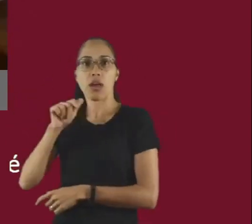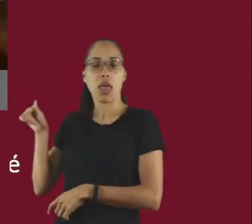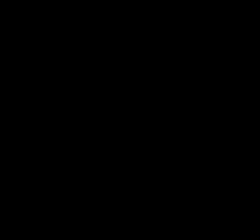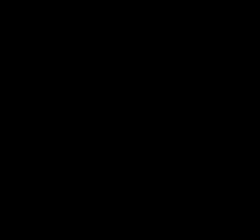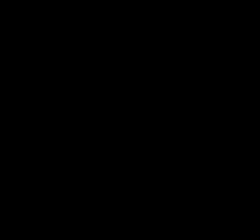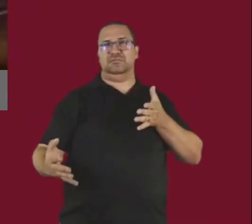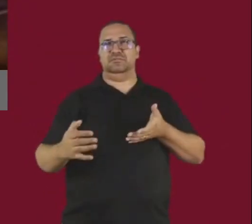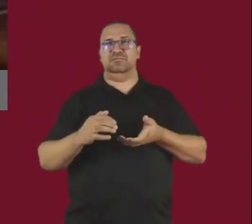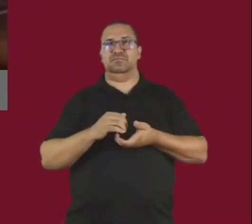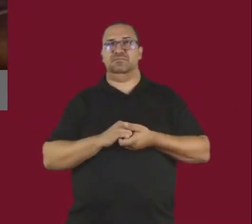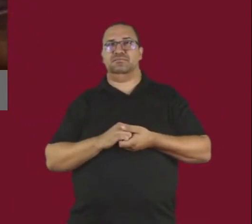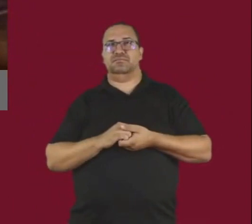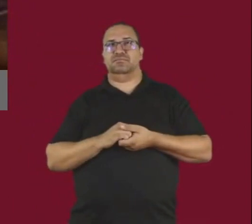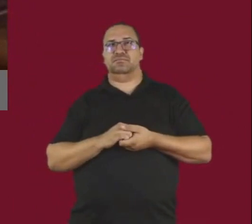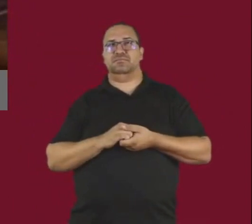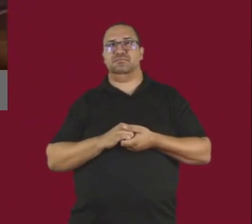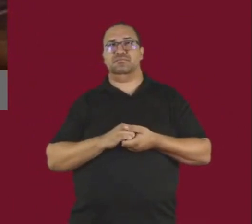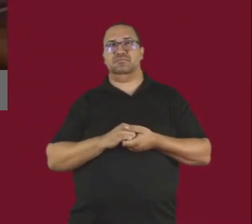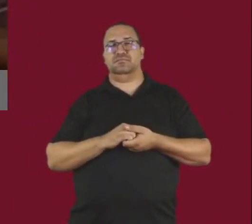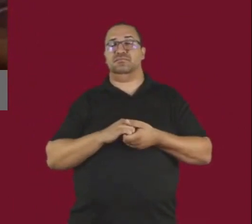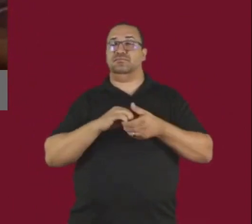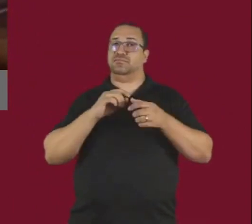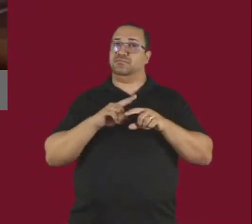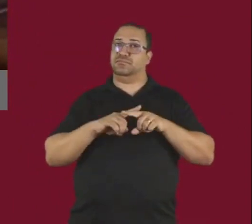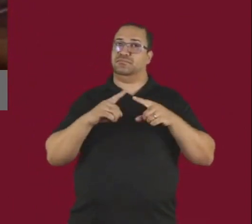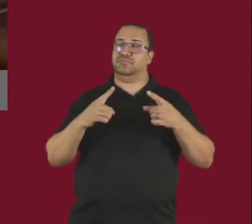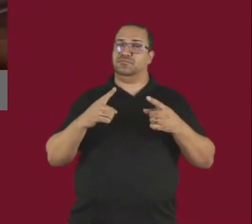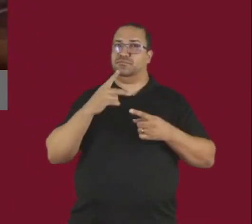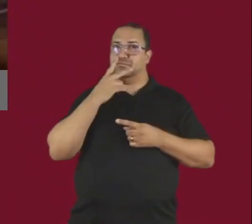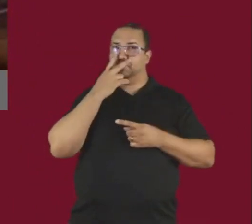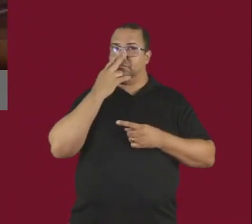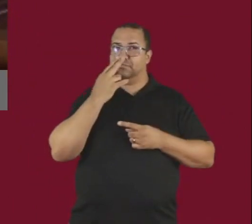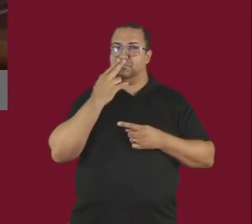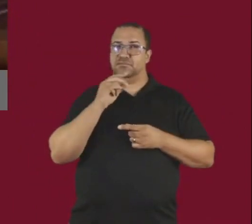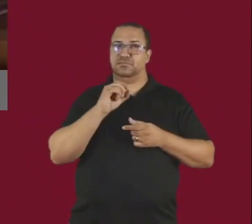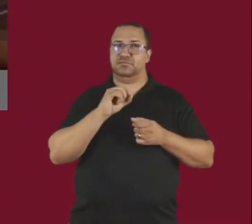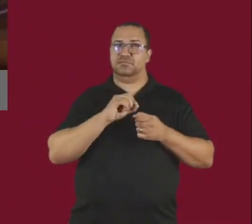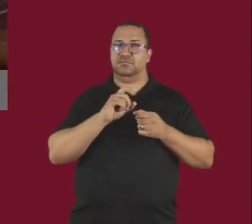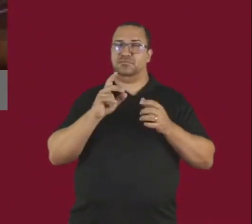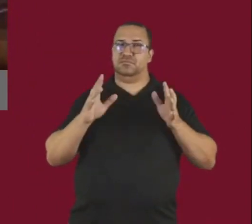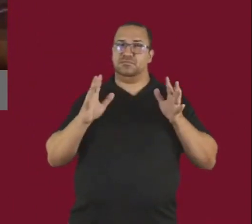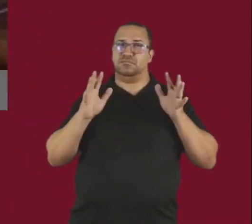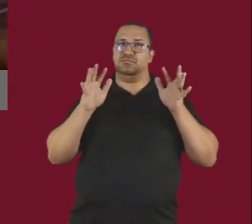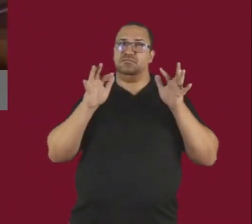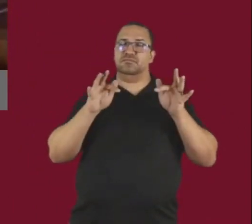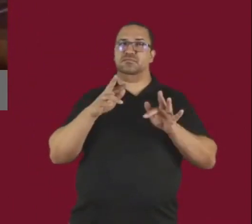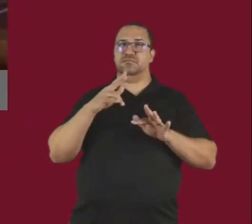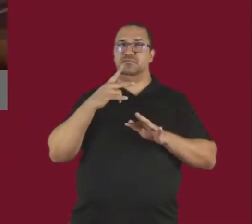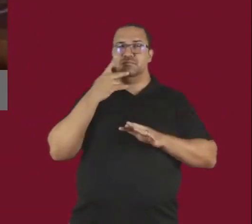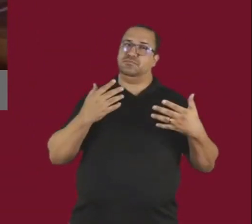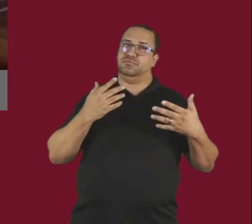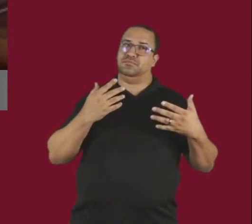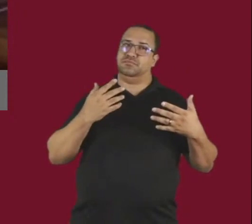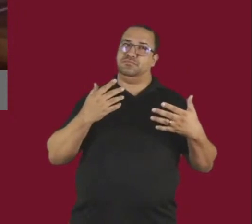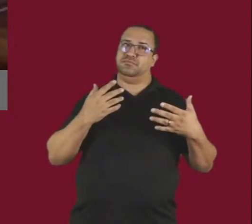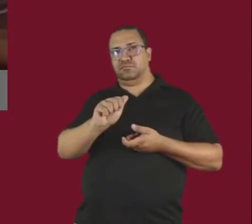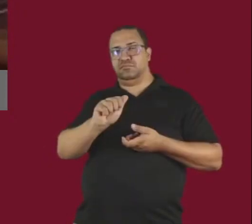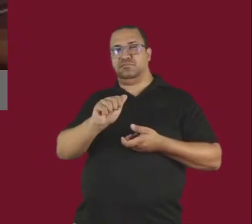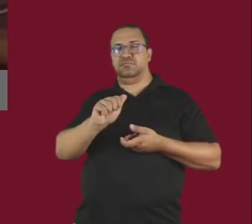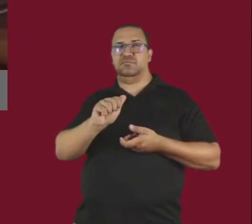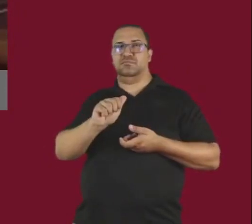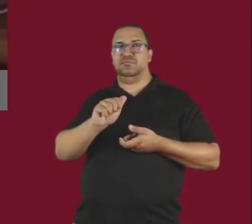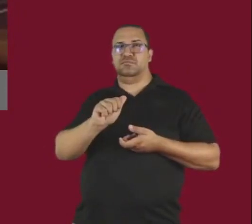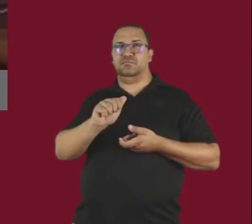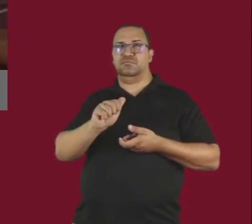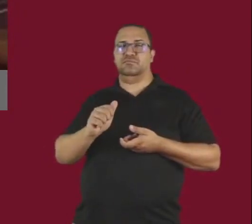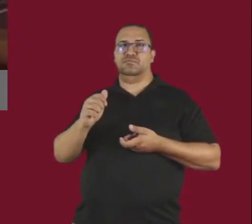retorno. Mas eu acho isso. Se eu tiver que fazer as minhas considerações finais, eu quero falar de Suma Uma. Porque Suma Uma vem